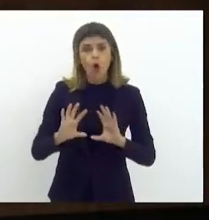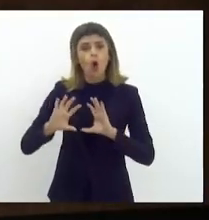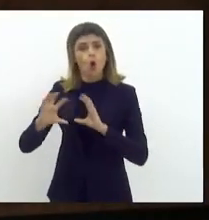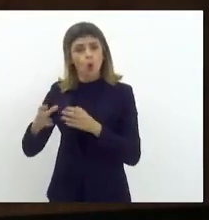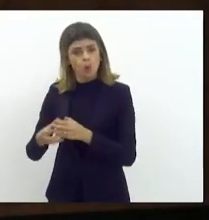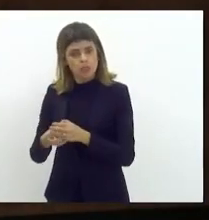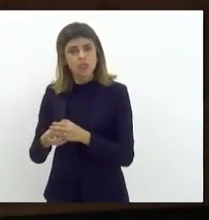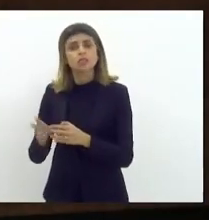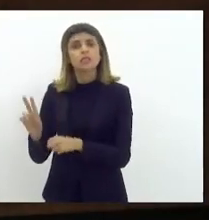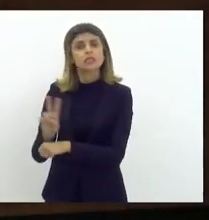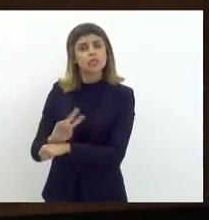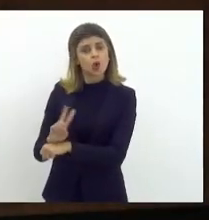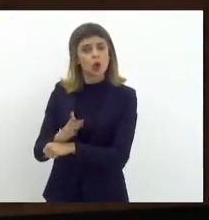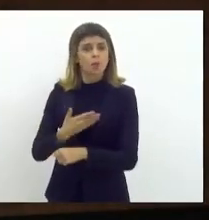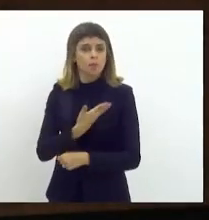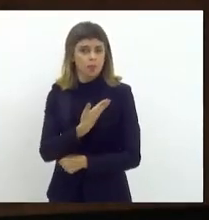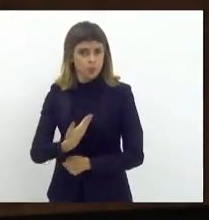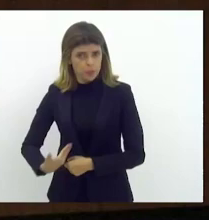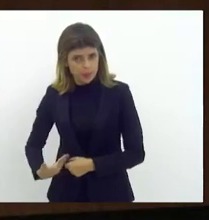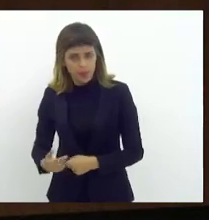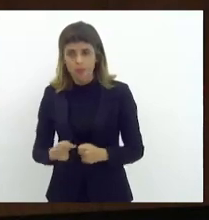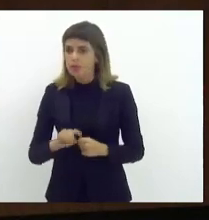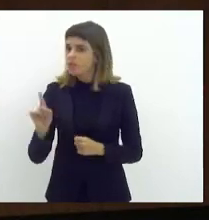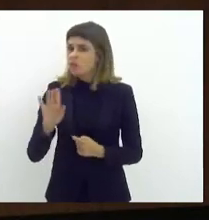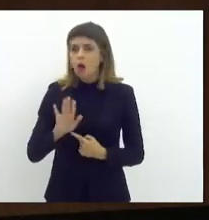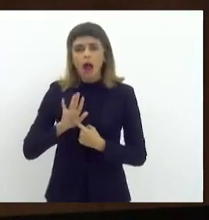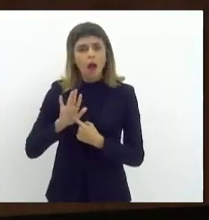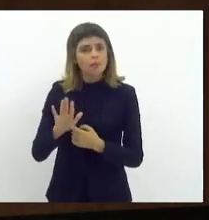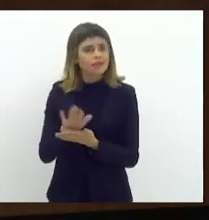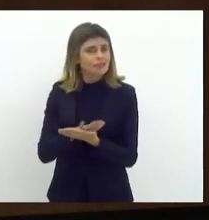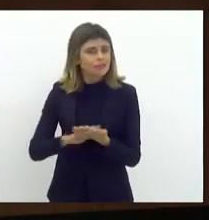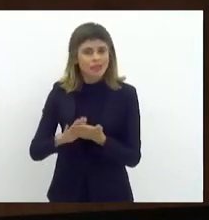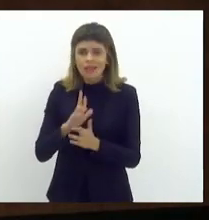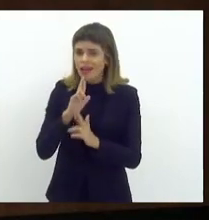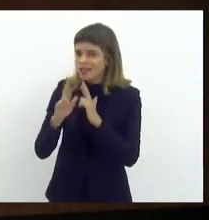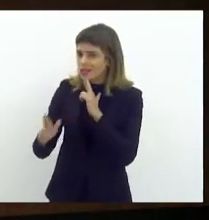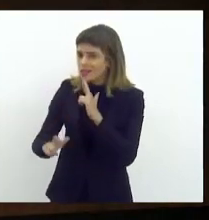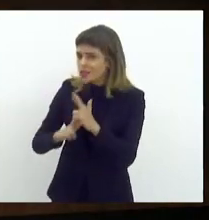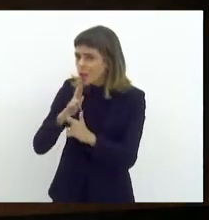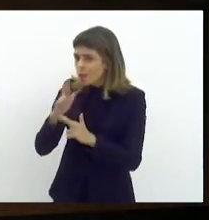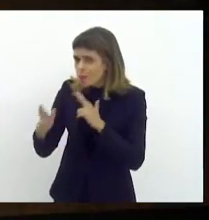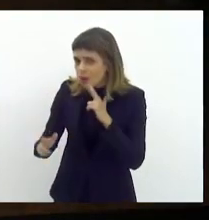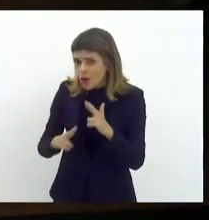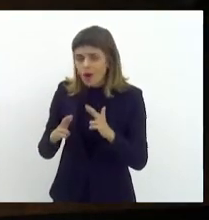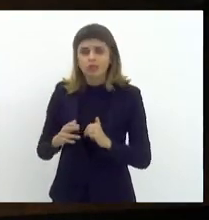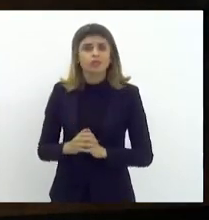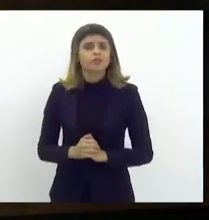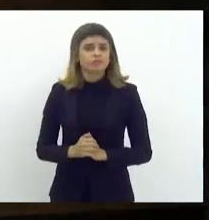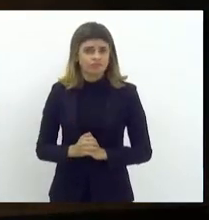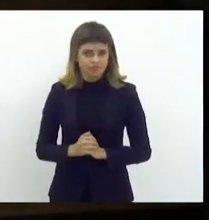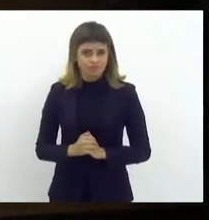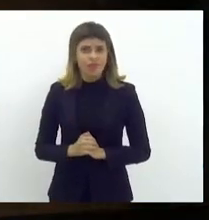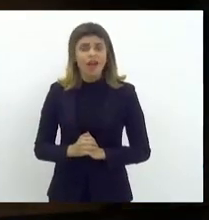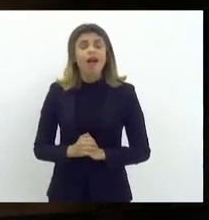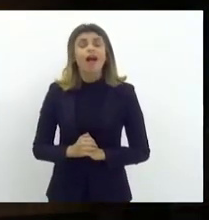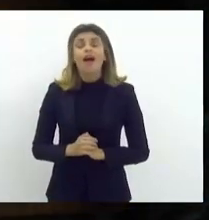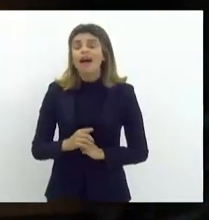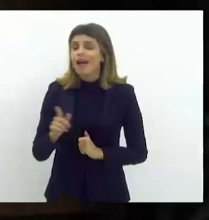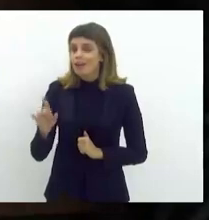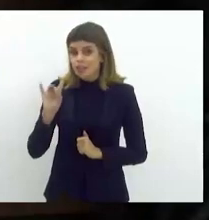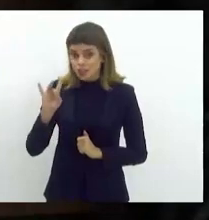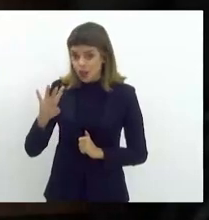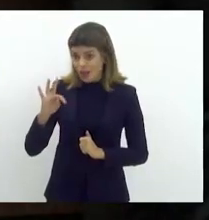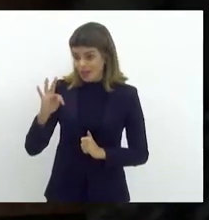comissão de Segurança Pública não apresentou nenhuma resposta no que diz respeito a realização do TAF amplo não